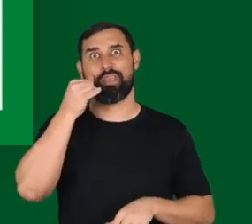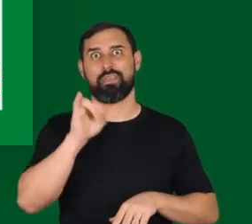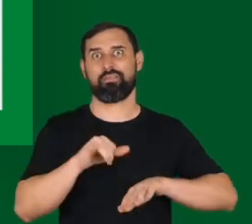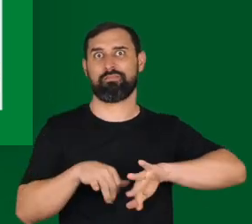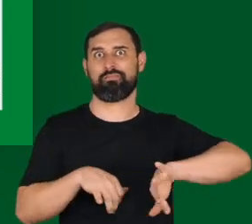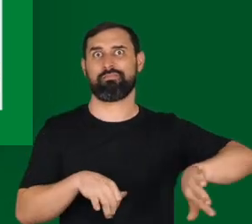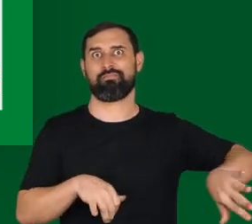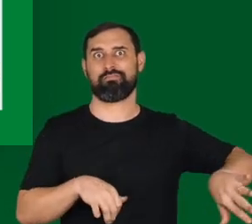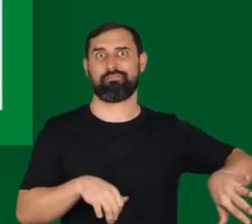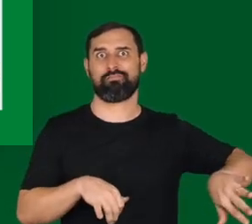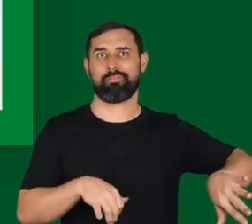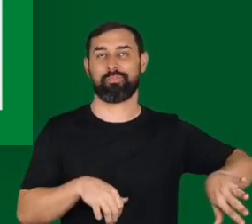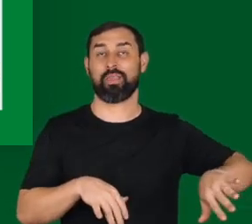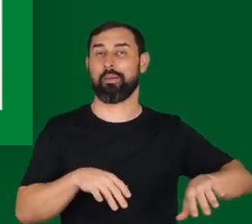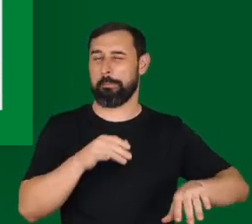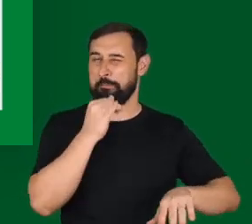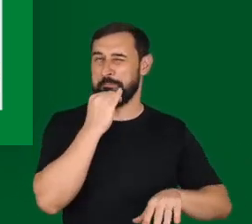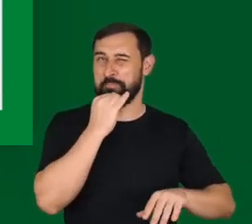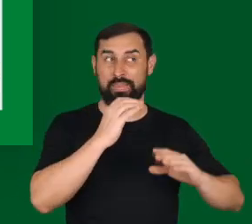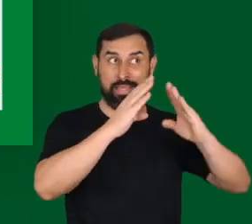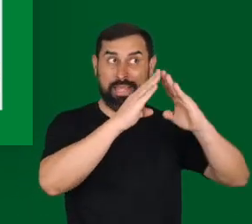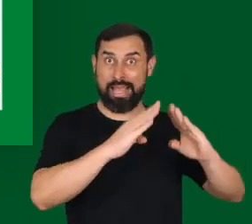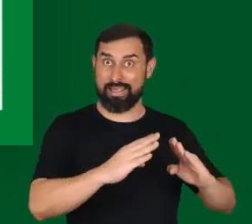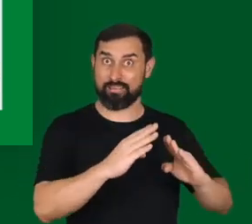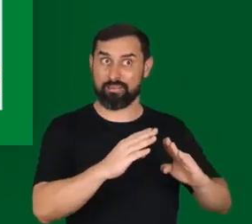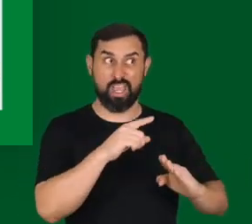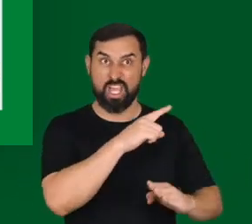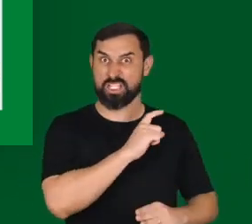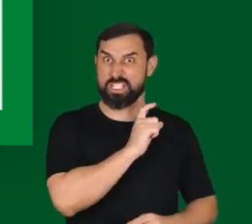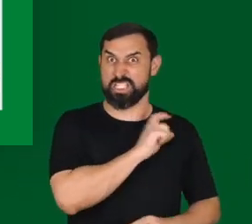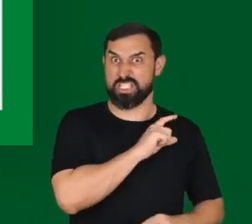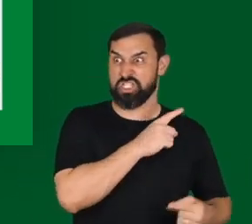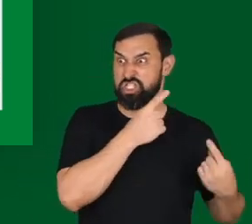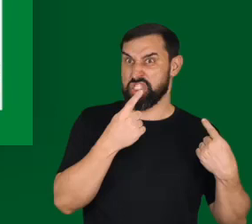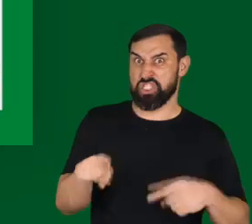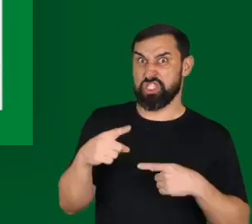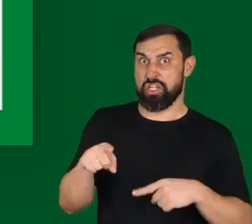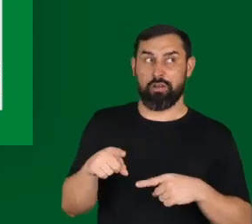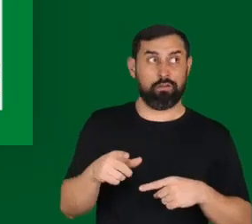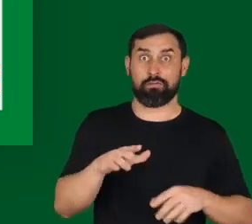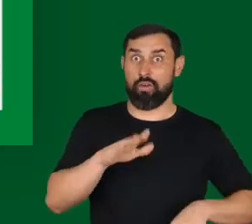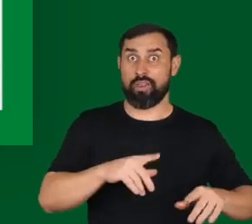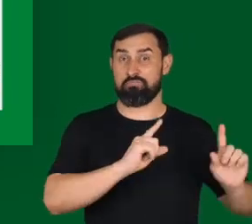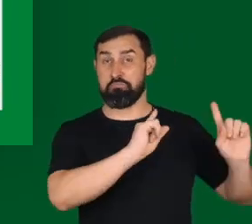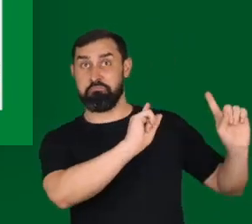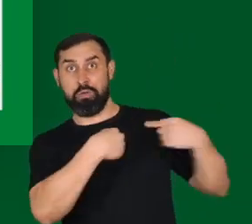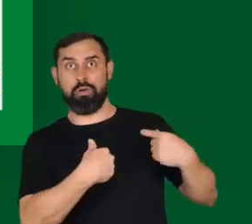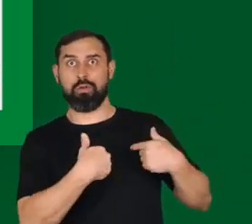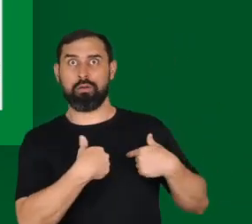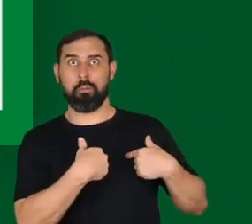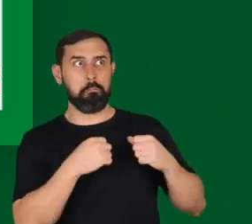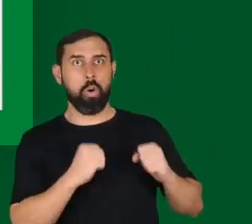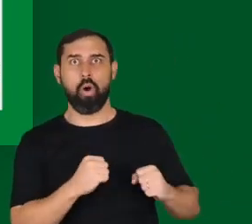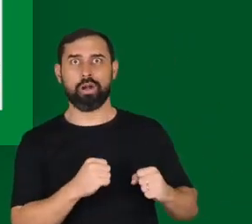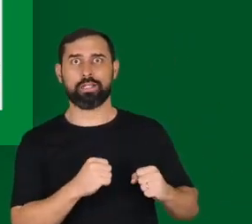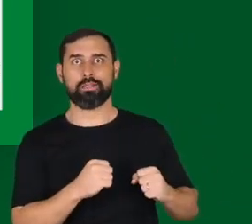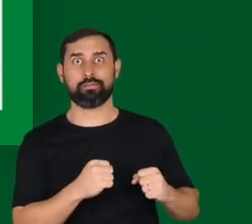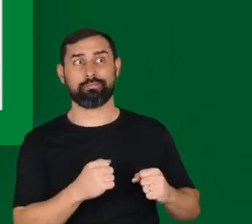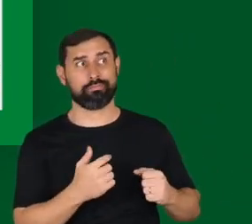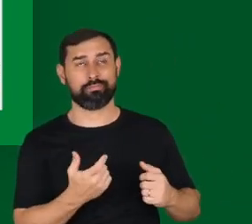se pensando que a gente está na casa do agressor e a gente também, como equipe, pode ser agredida. Então, a gente não